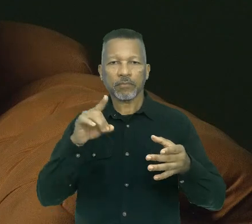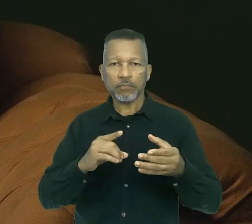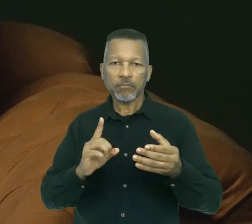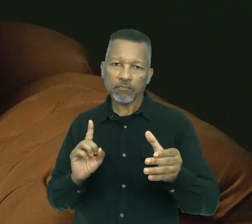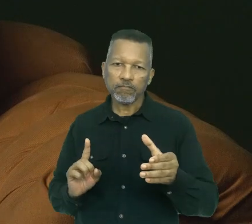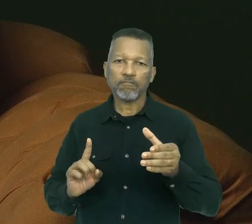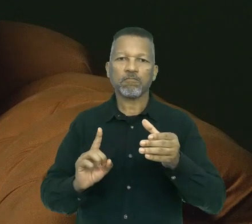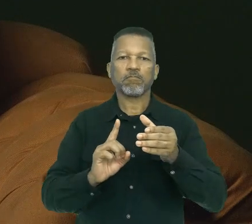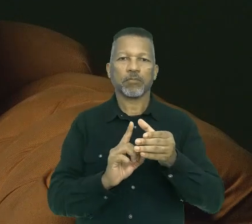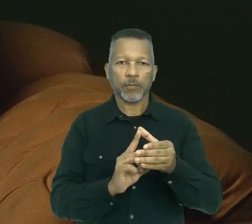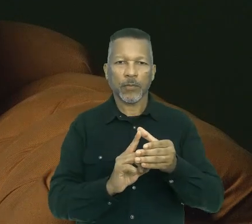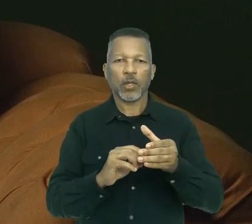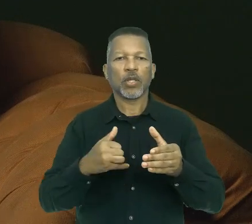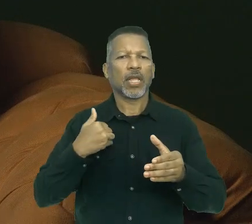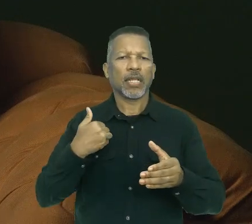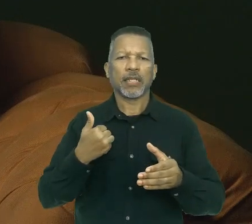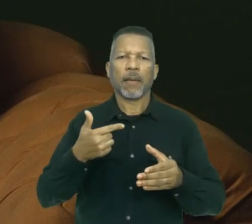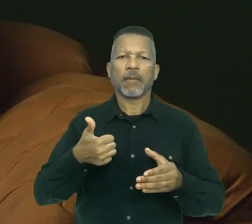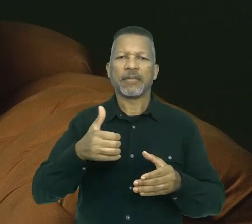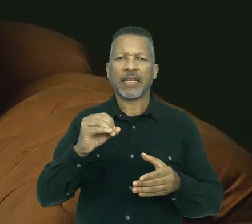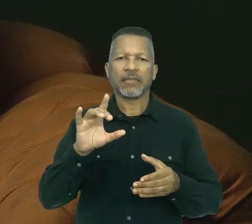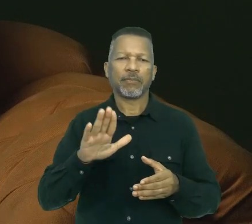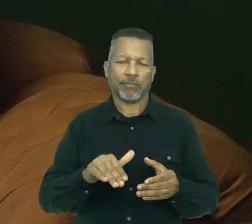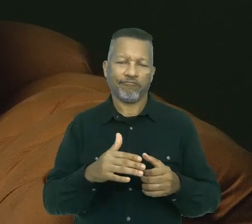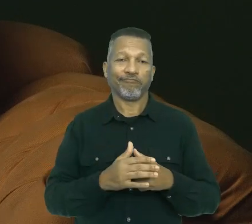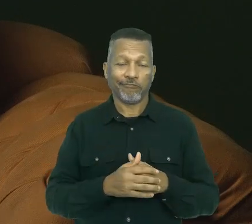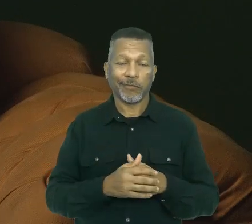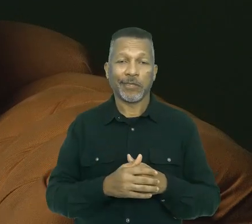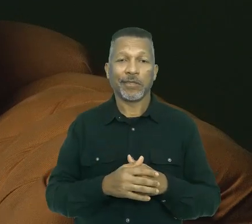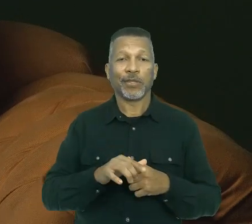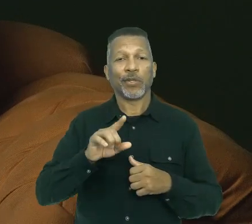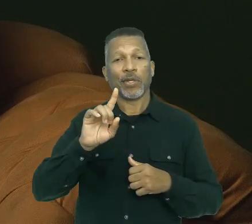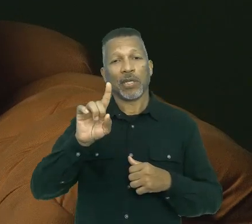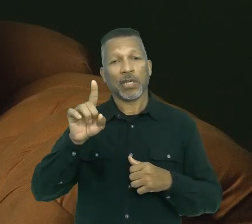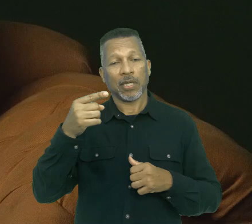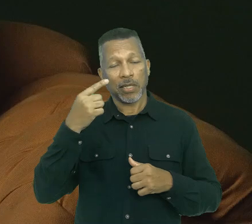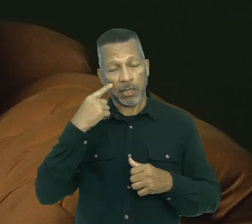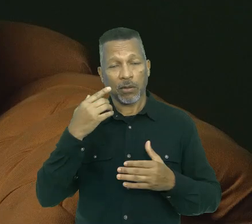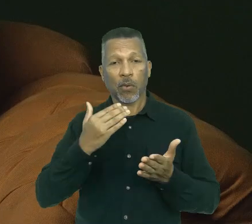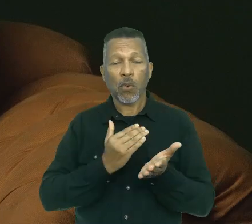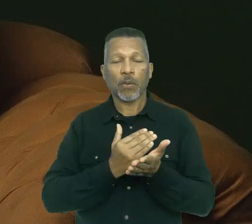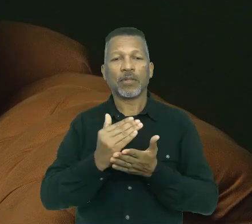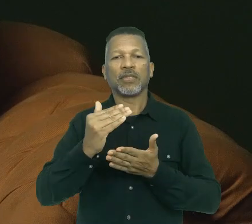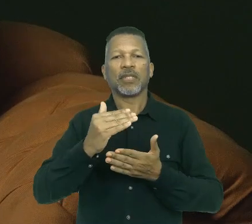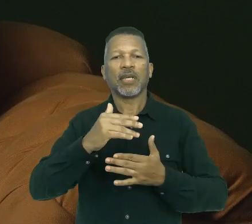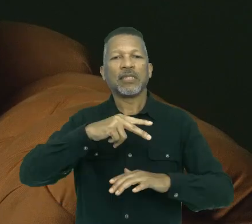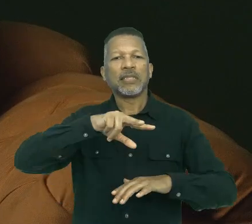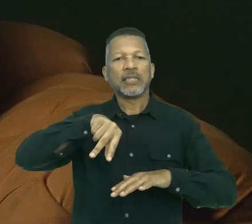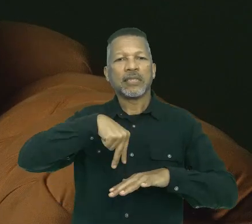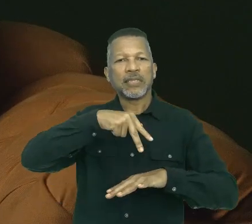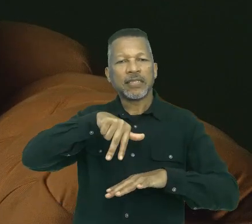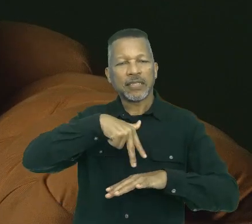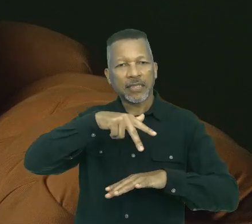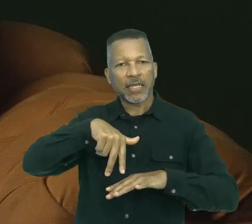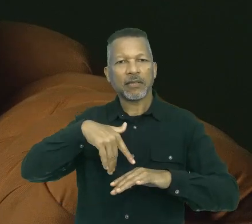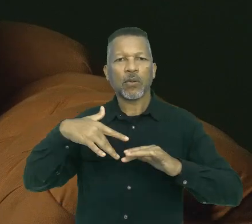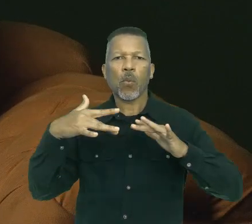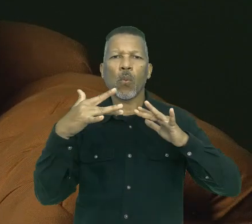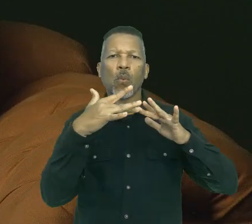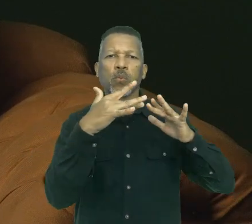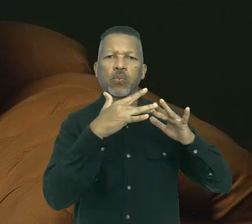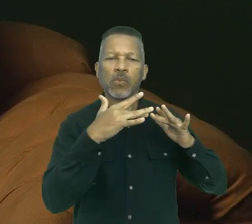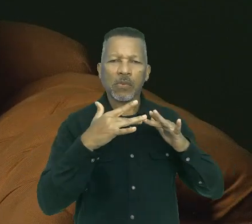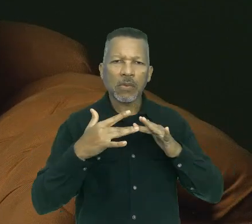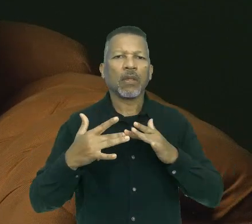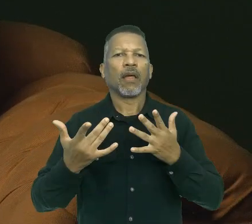Grucom, eu tinha menos de 10 anos. E no Grucom eu comecei a dançar. Eu comecei a ter contato, né,